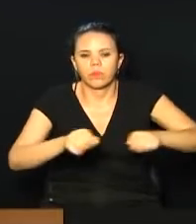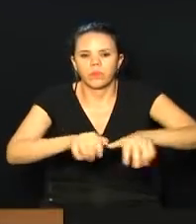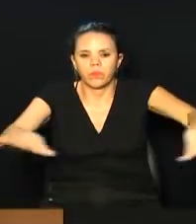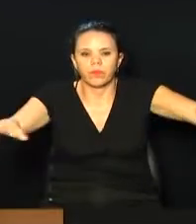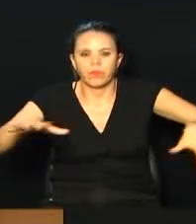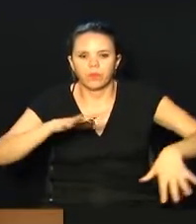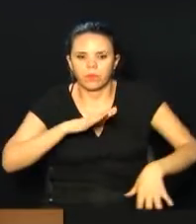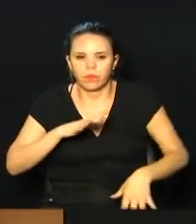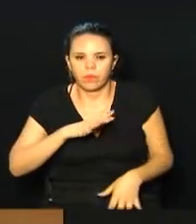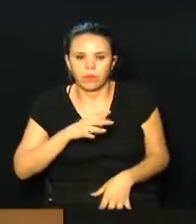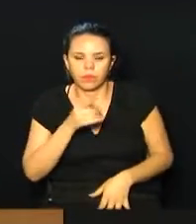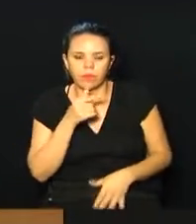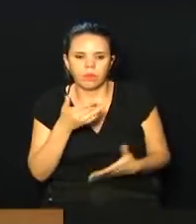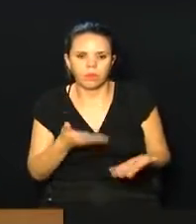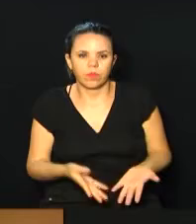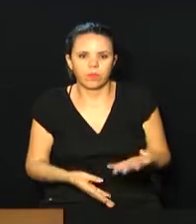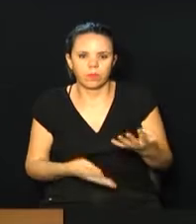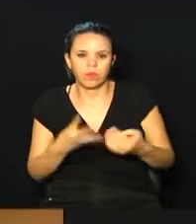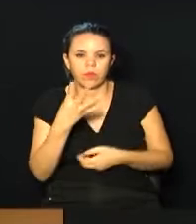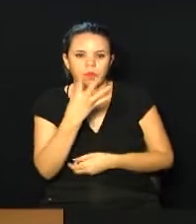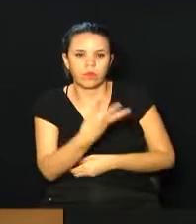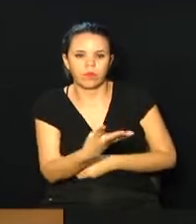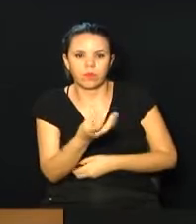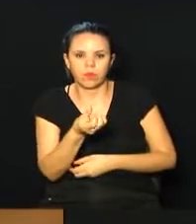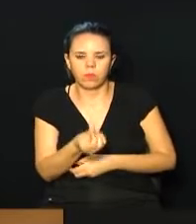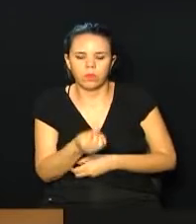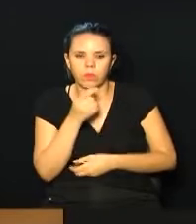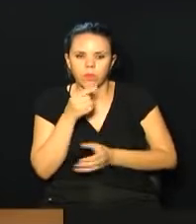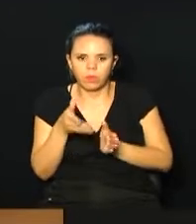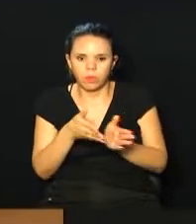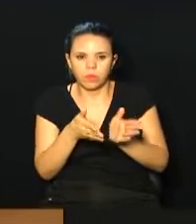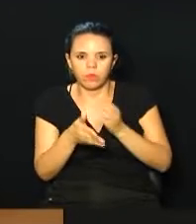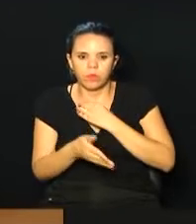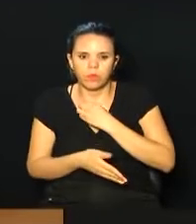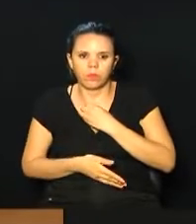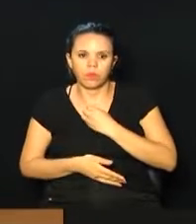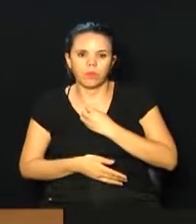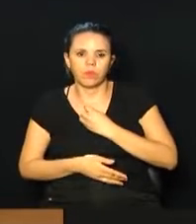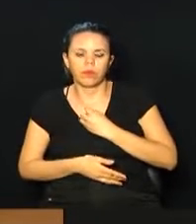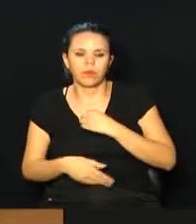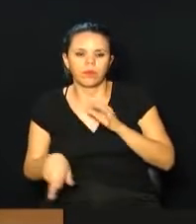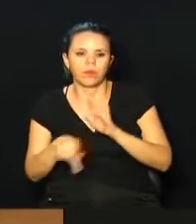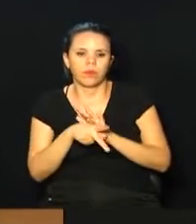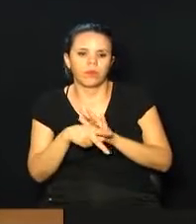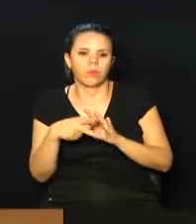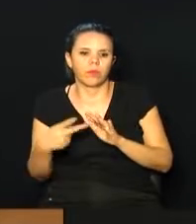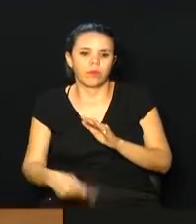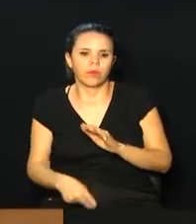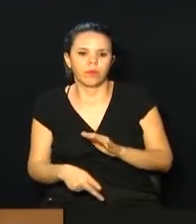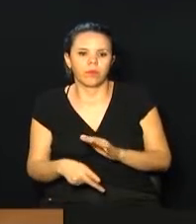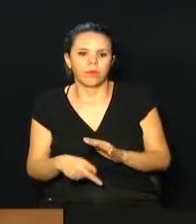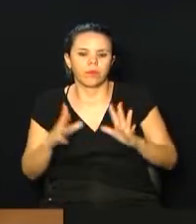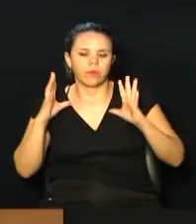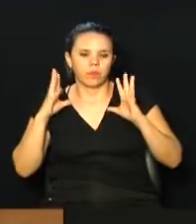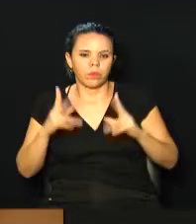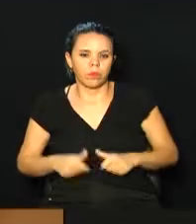cidade. Esses 46 córregos são